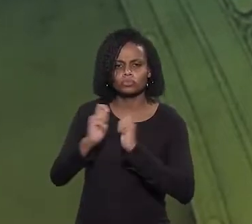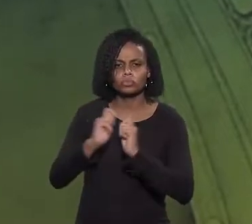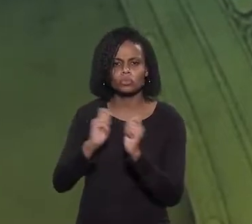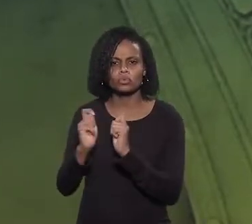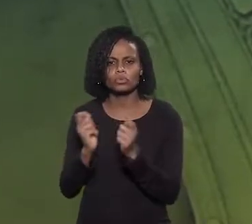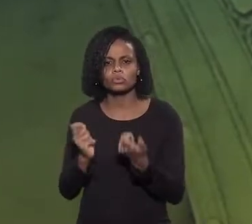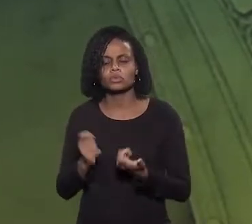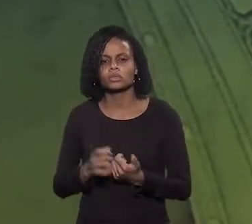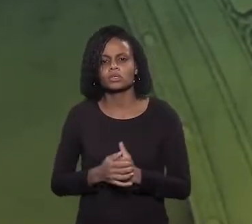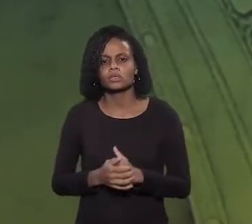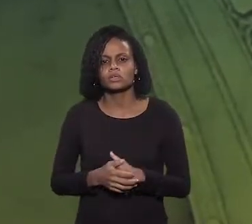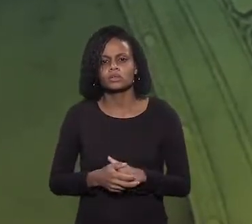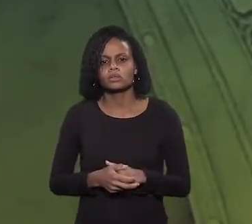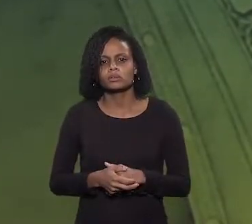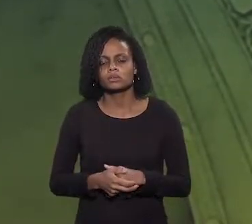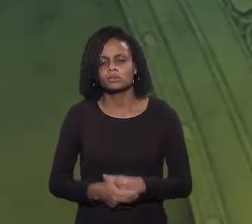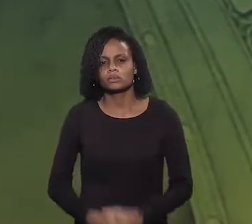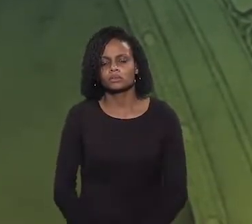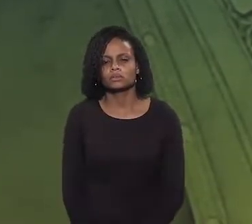controle,